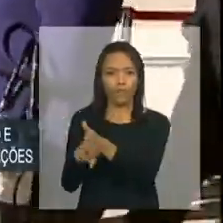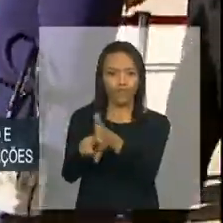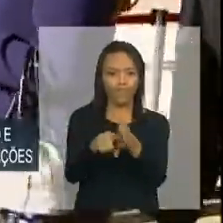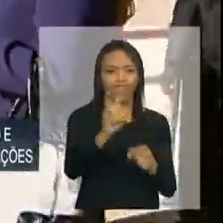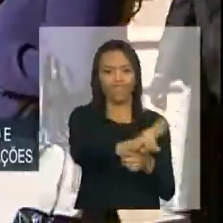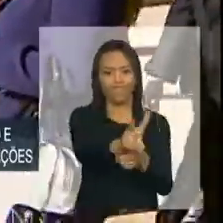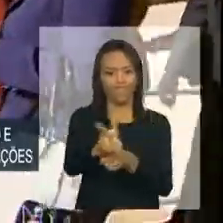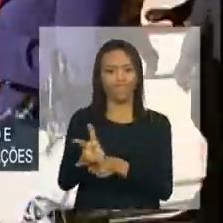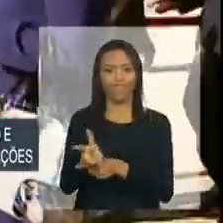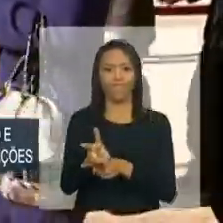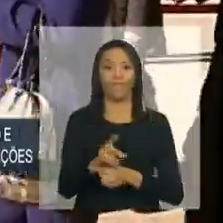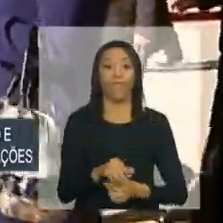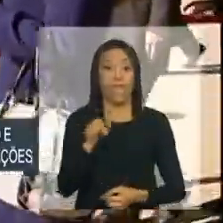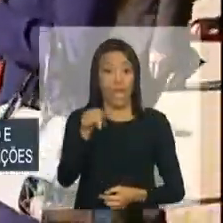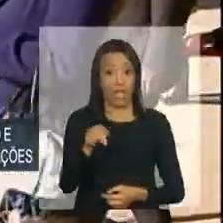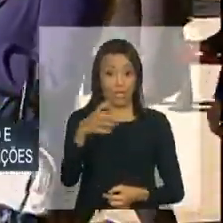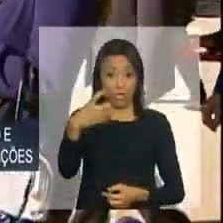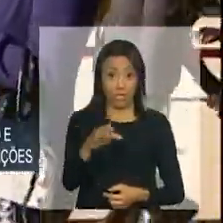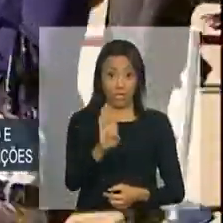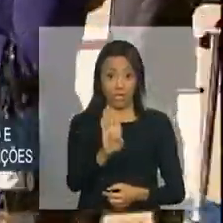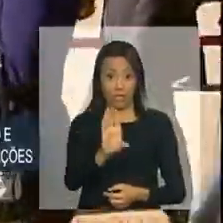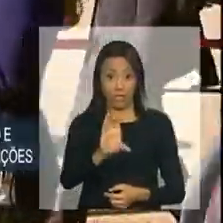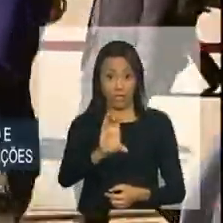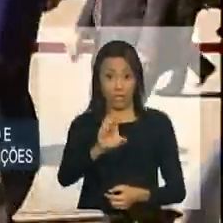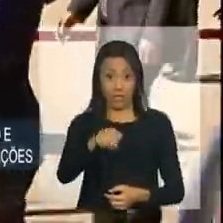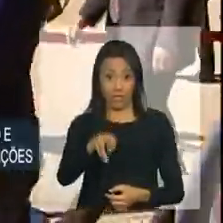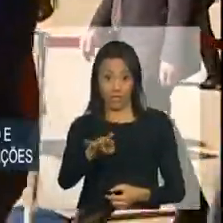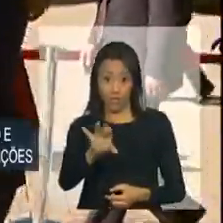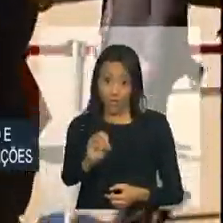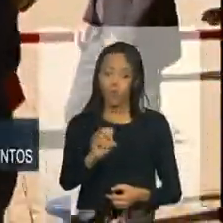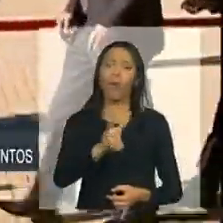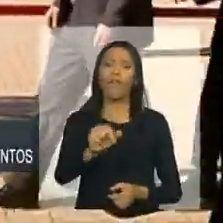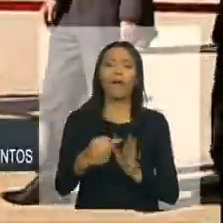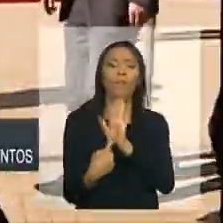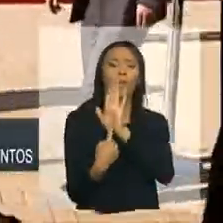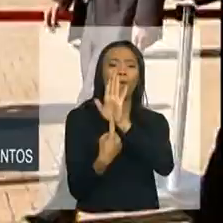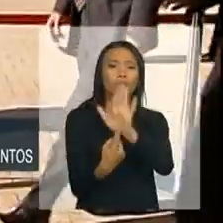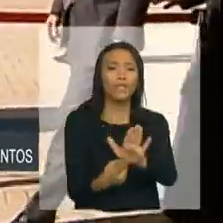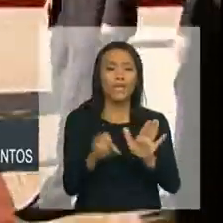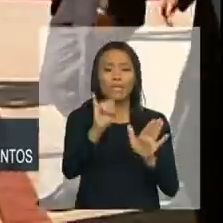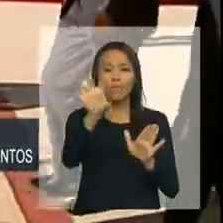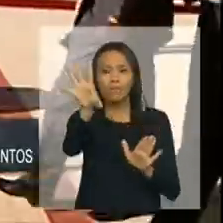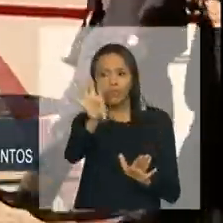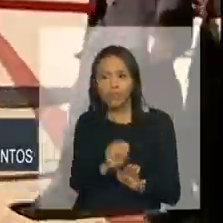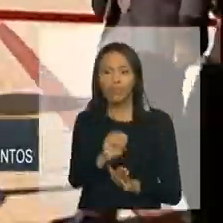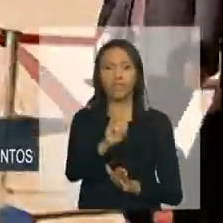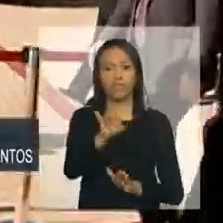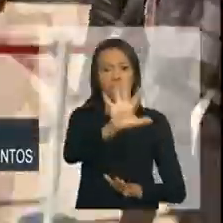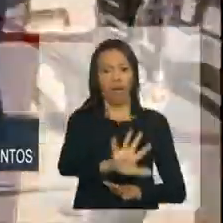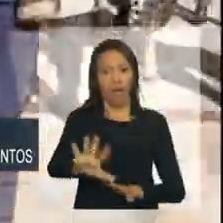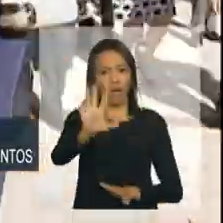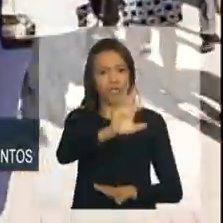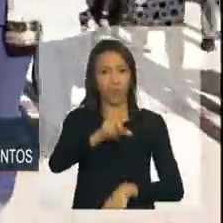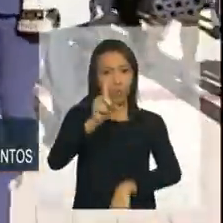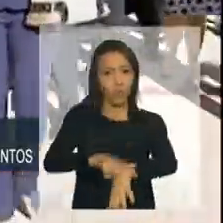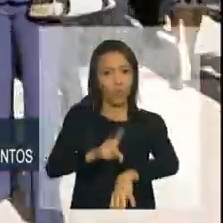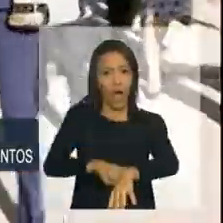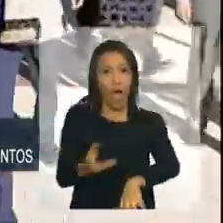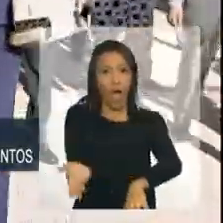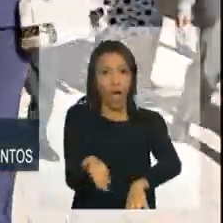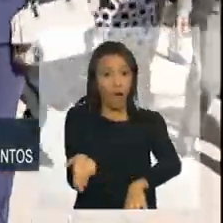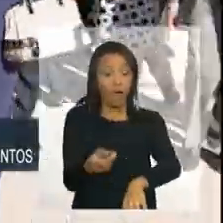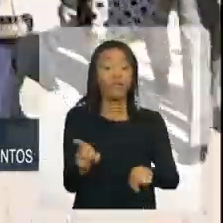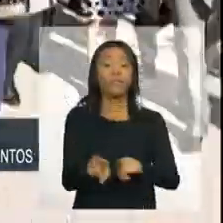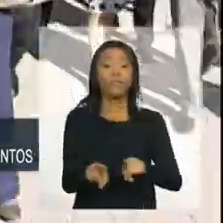eventos os centros vão oferecer imagens em tempo real dos eventos e